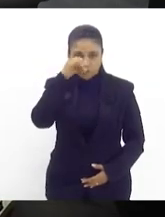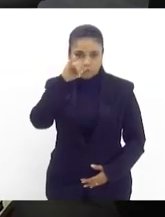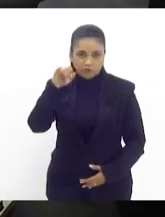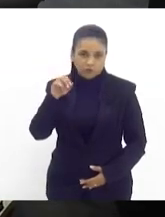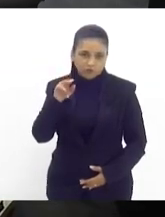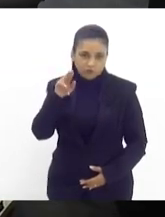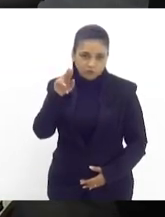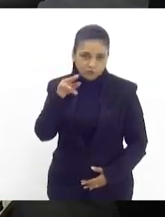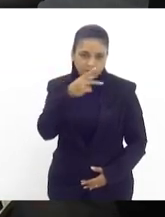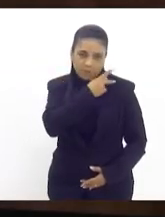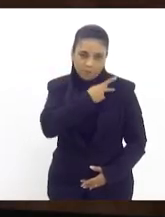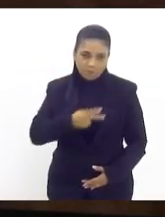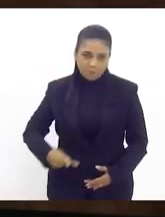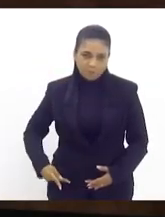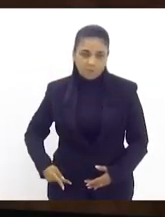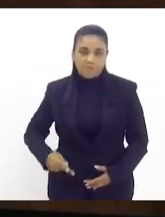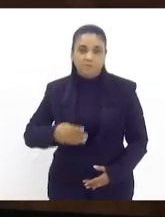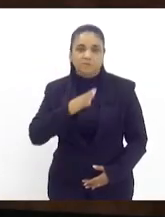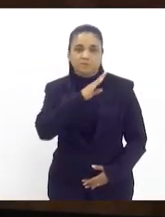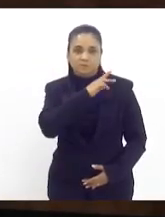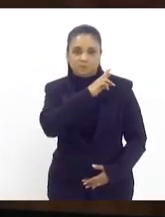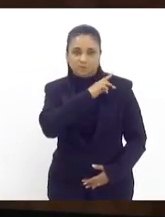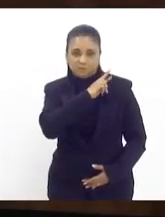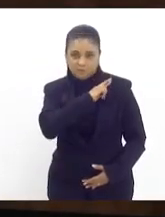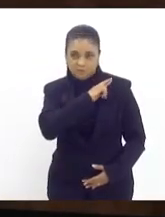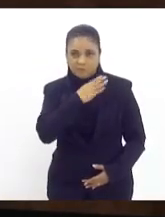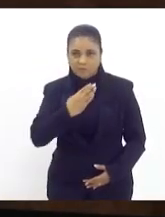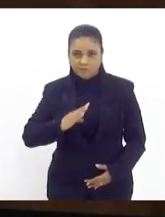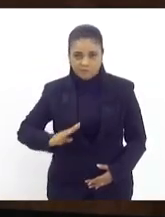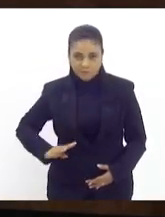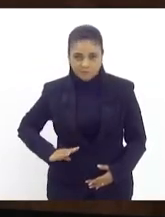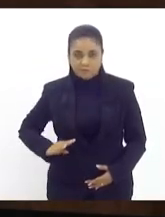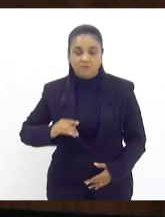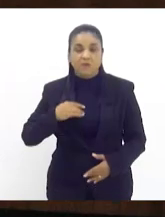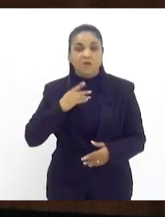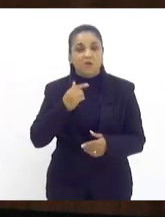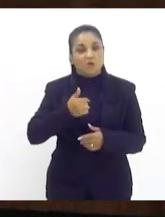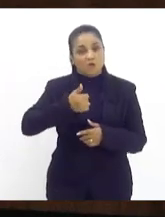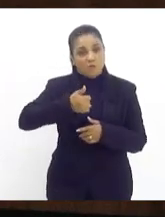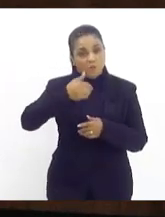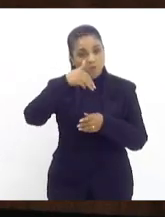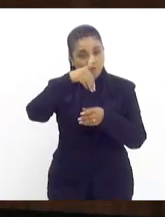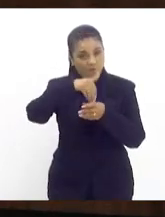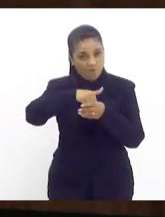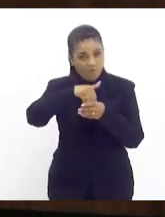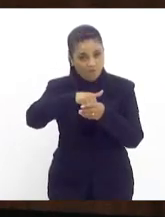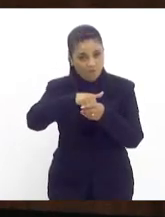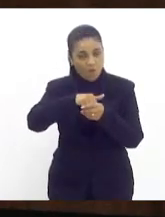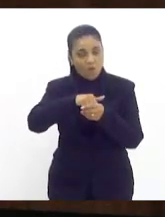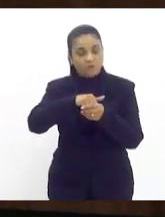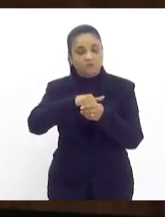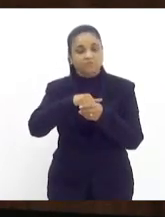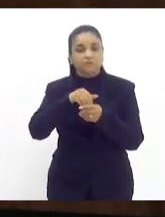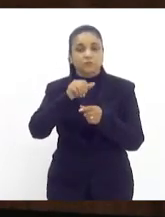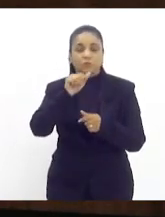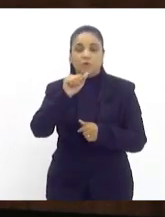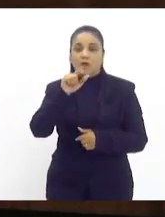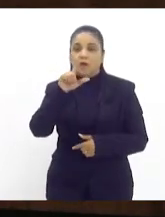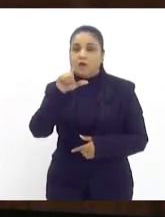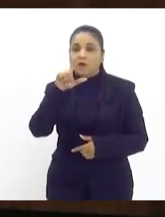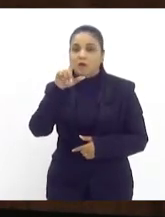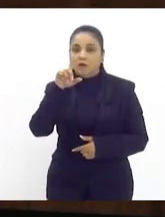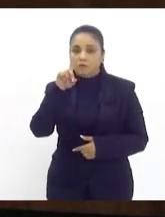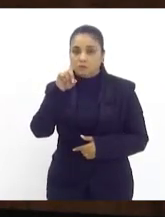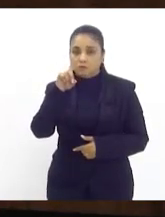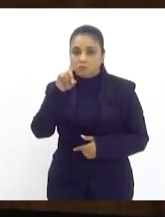nos trabalhos, muito rapidamente. Primeiro, o nosso voto ele vai ser favorável no Adolfo Conde. E